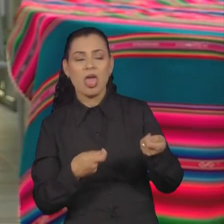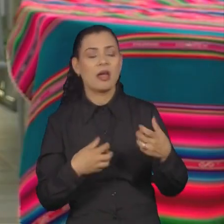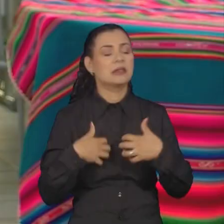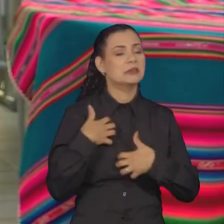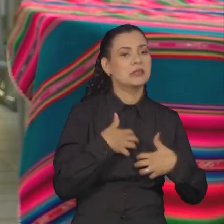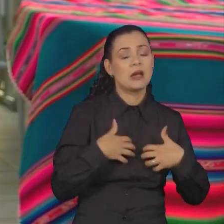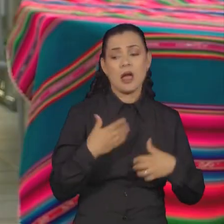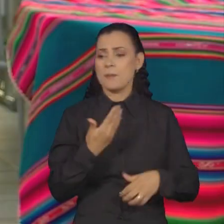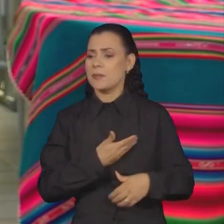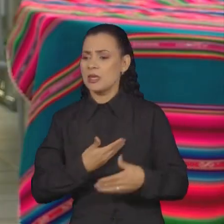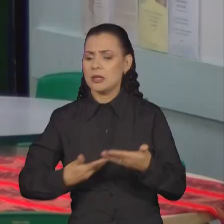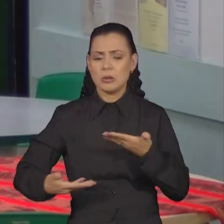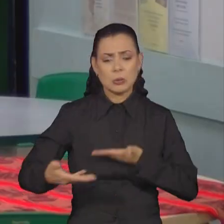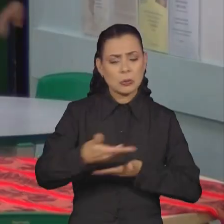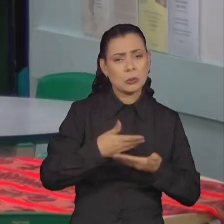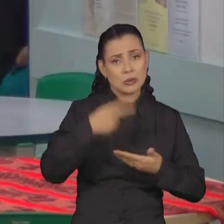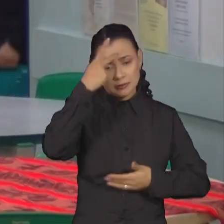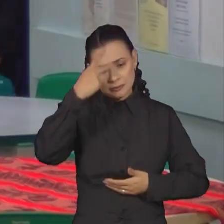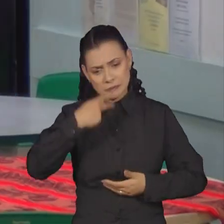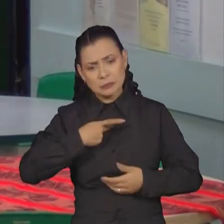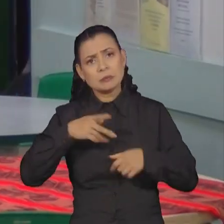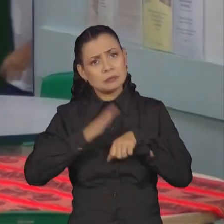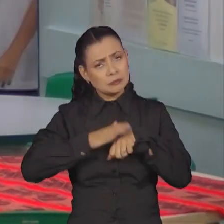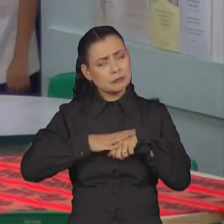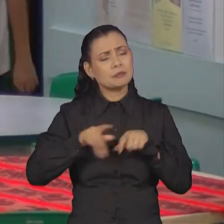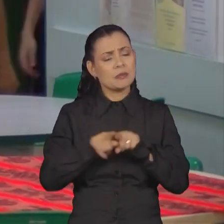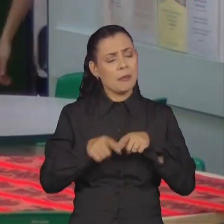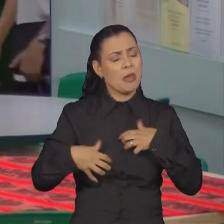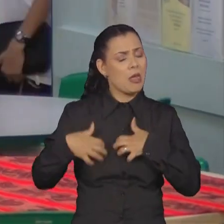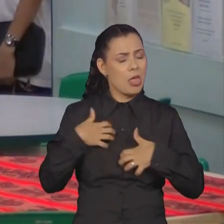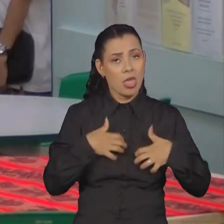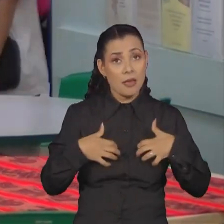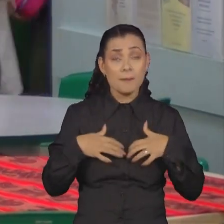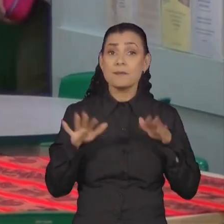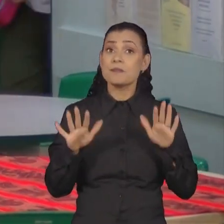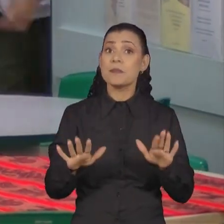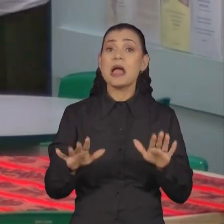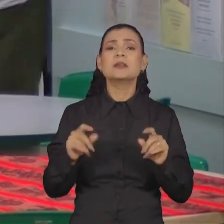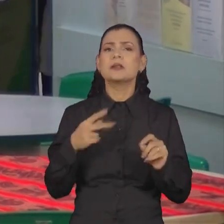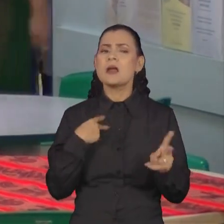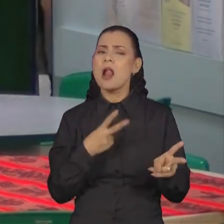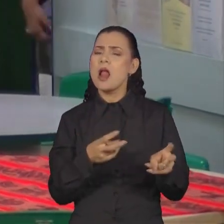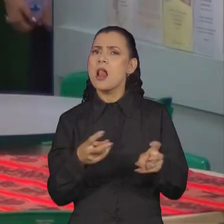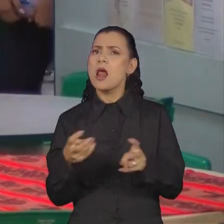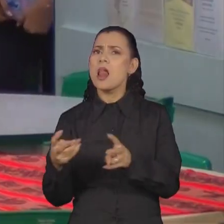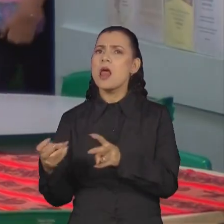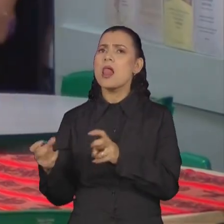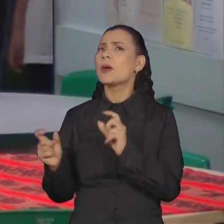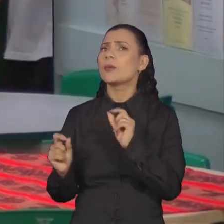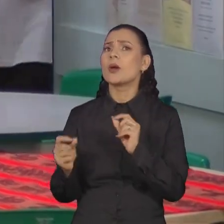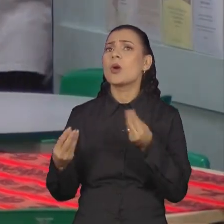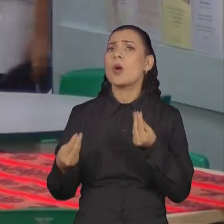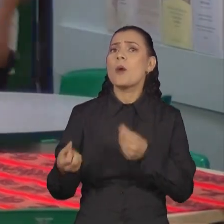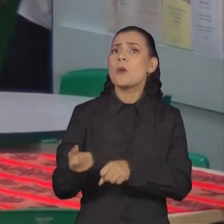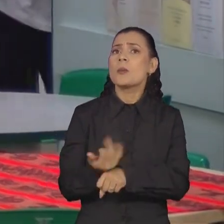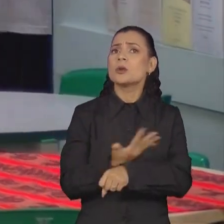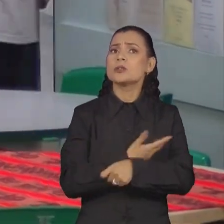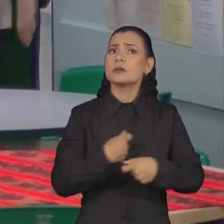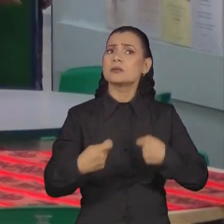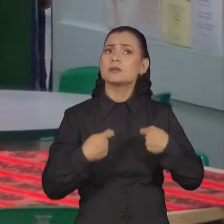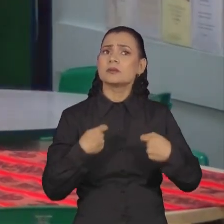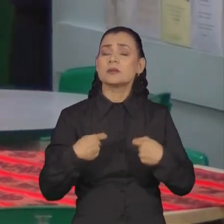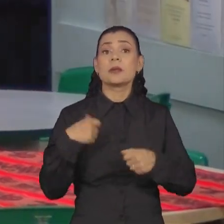colegas ou com ele mesmo, que é próprio da adolescência. Mas o que a gente acabou percebendo é que como eu lido com essas emoções